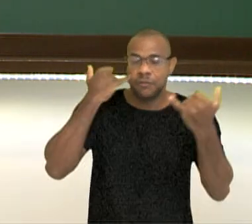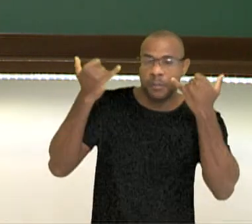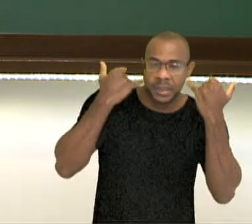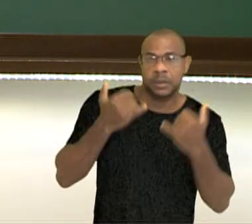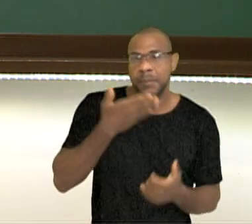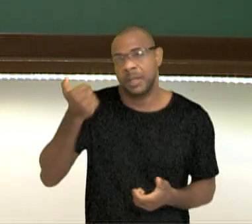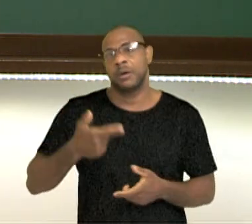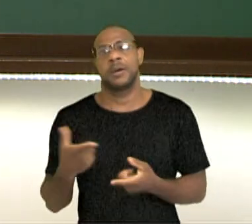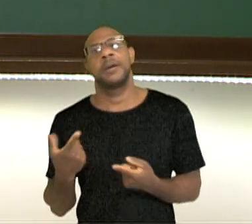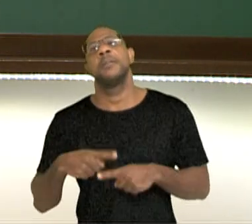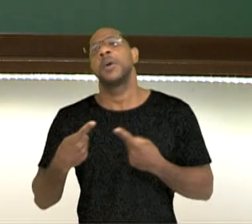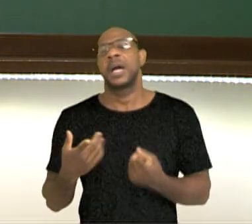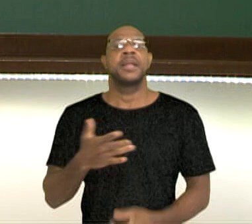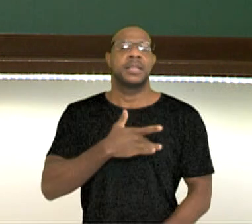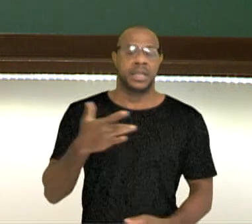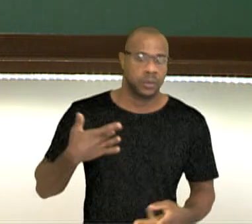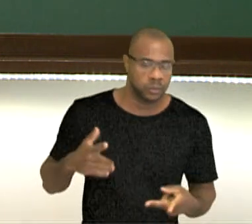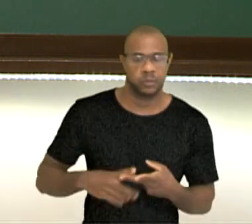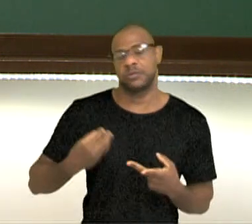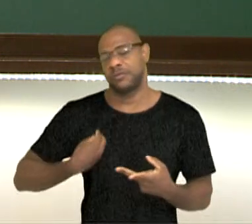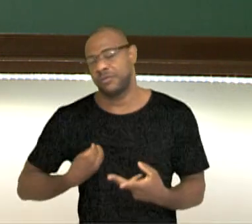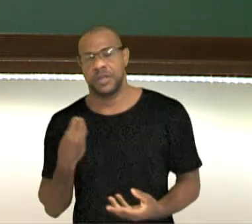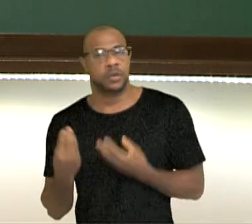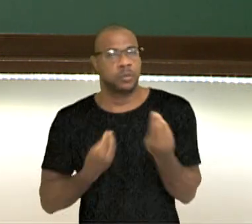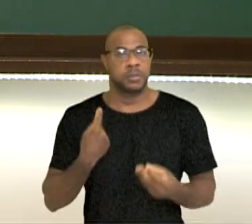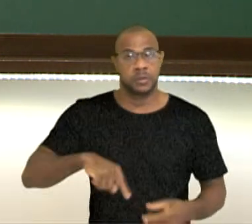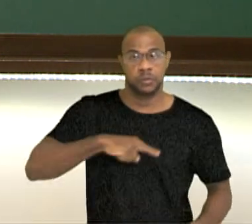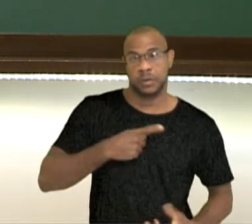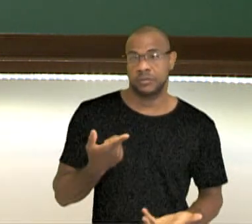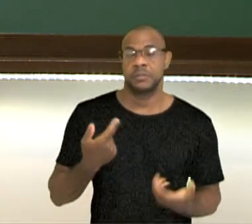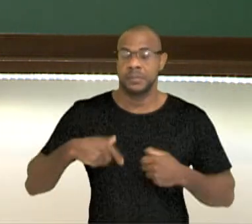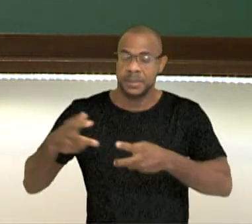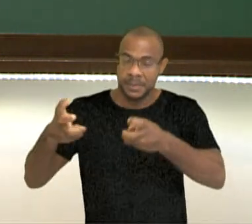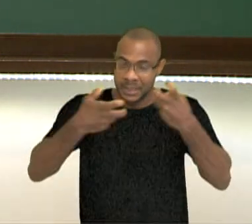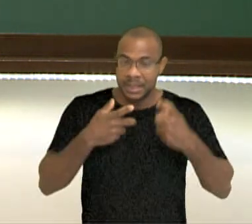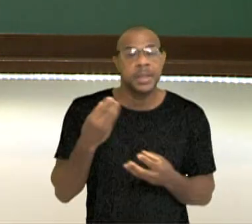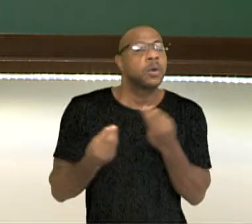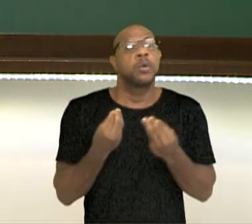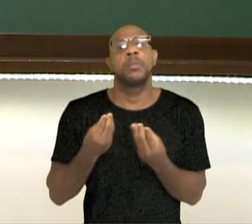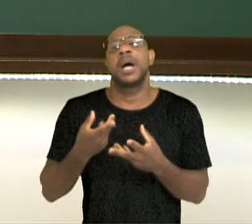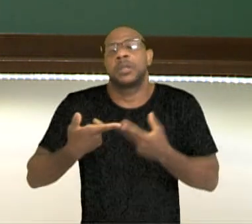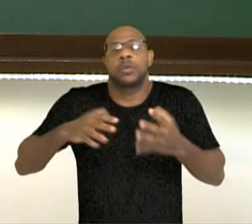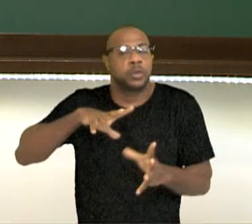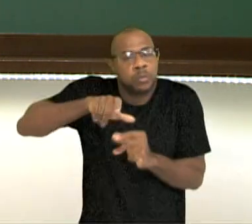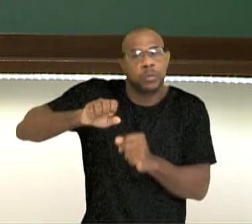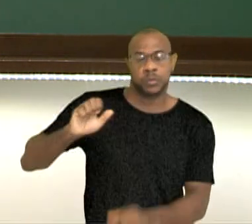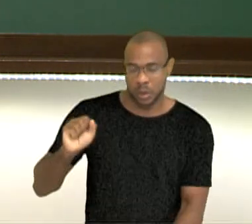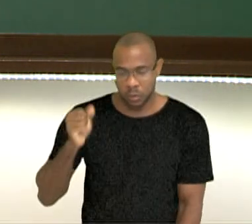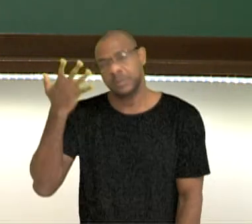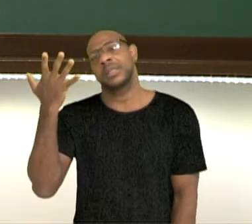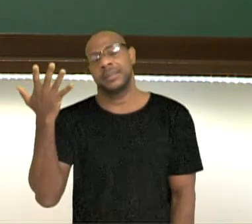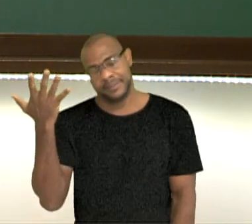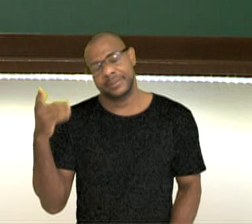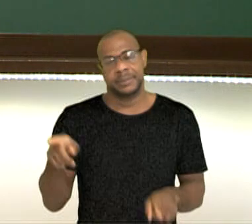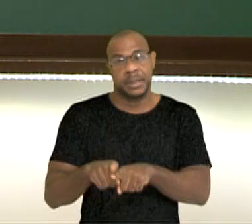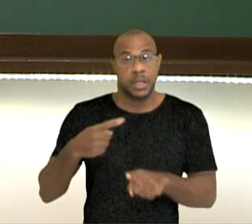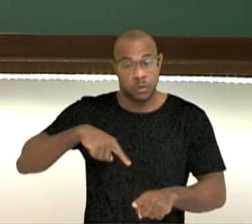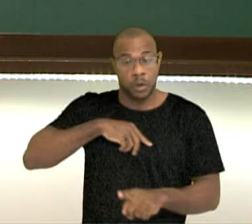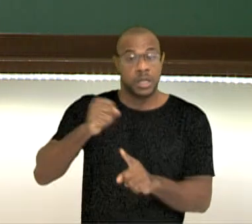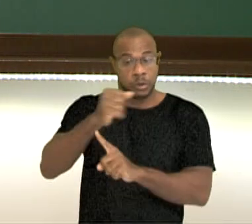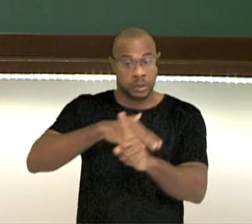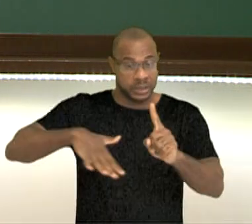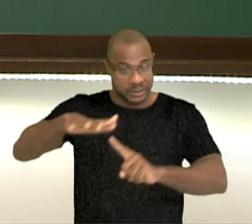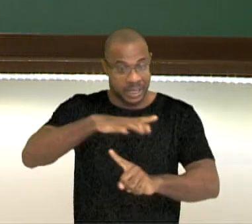de convivência, para que a gente saiba como as coisas do mundo funcionam, para que nós, enquanto